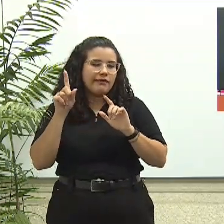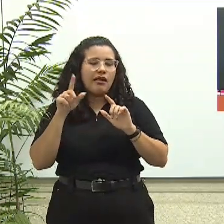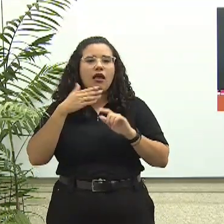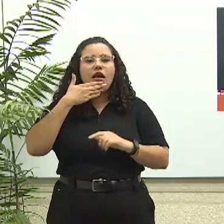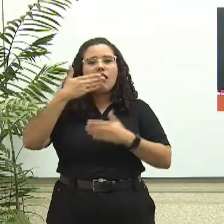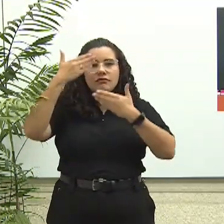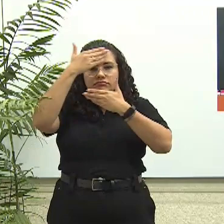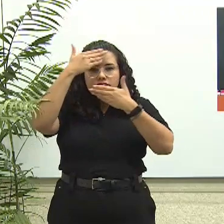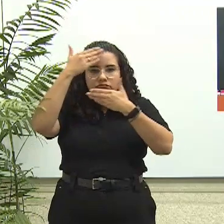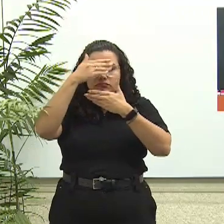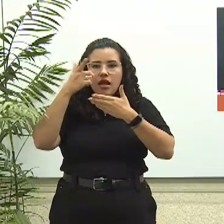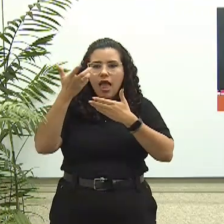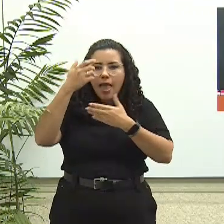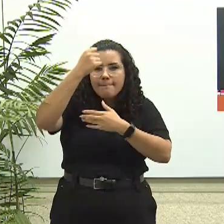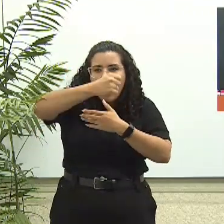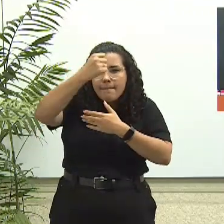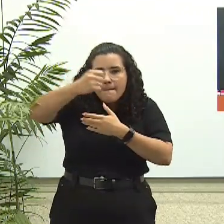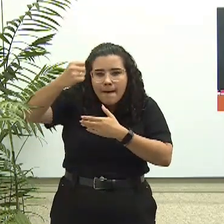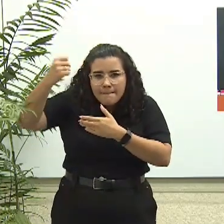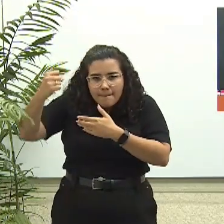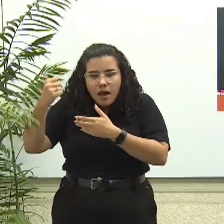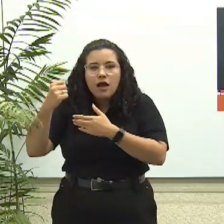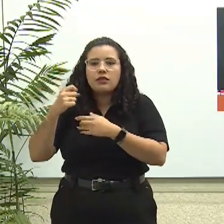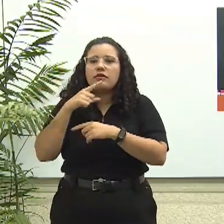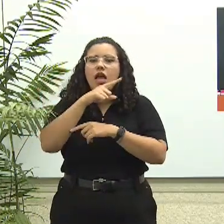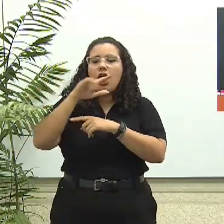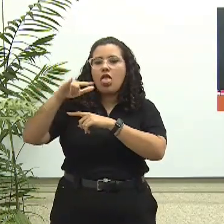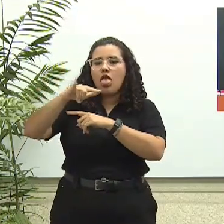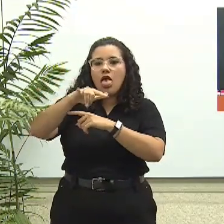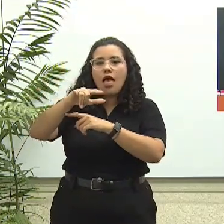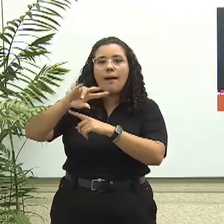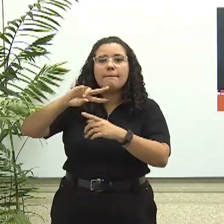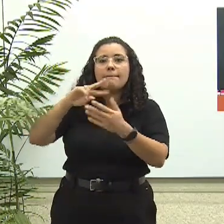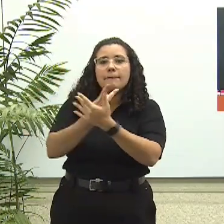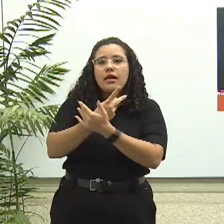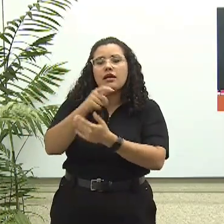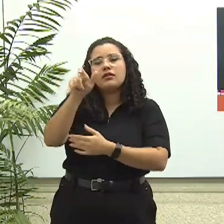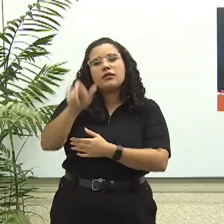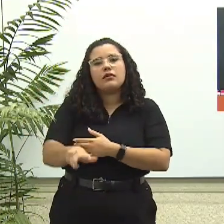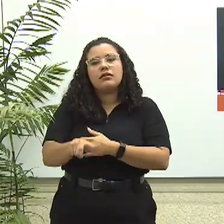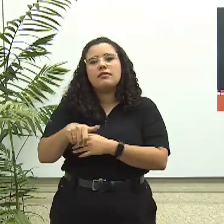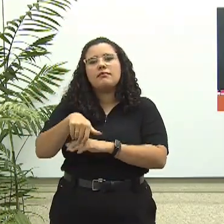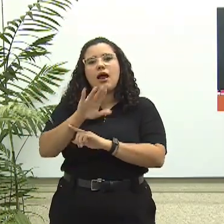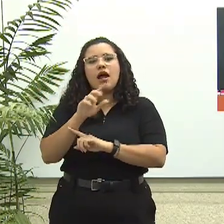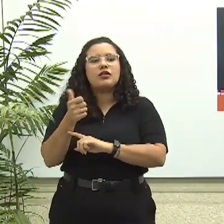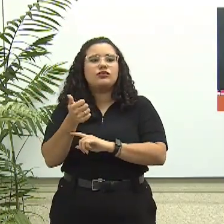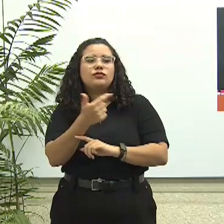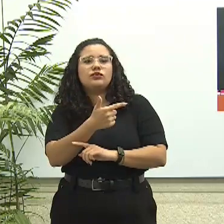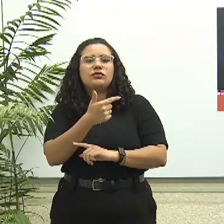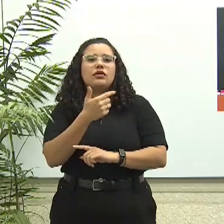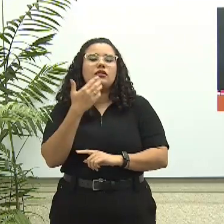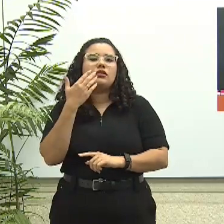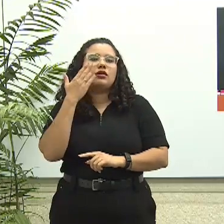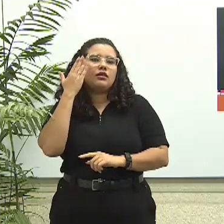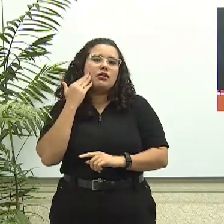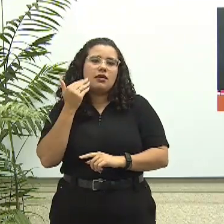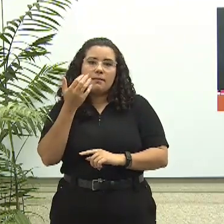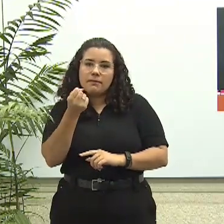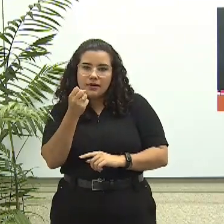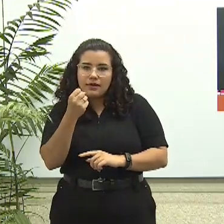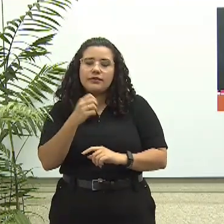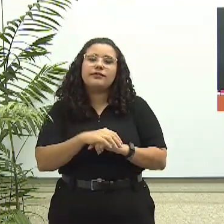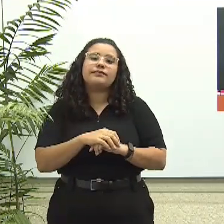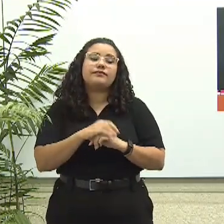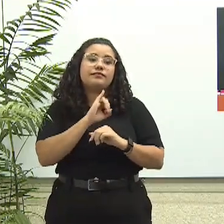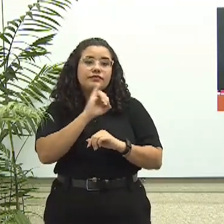terrorista ele vai essa metodologia vai errar muito mais para um rosto palestino do que para um rosto eh um rosto Branco quando eu usa